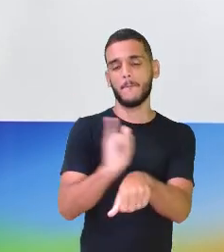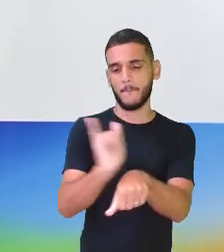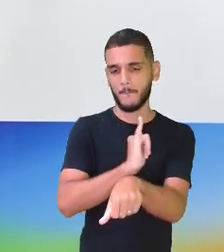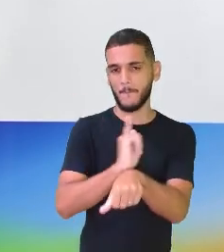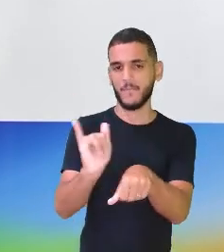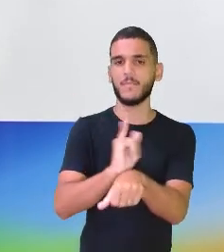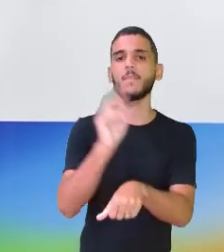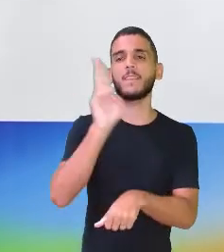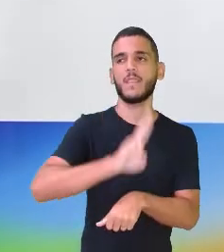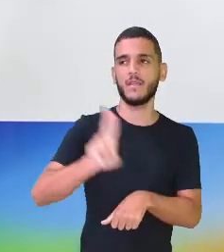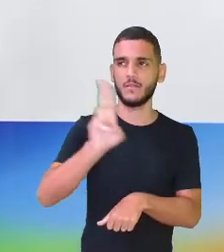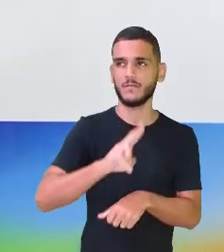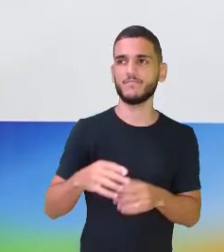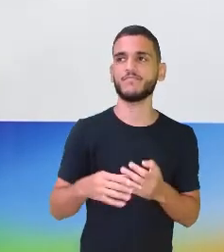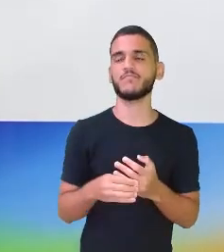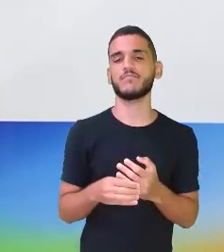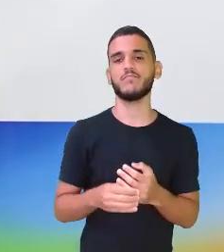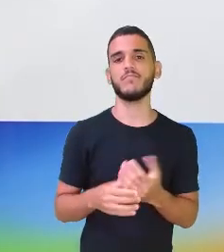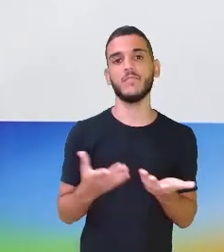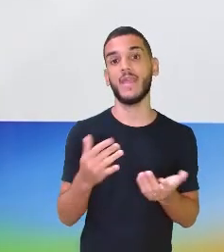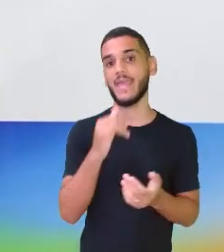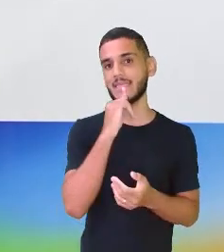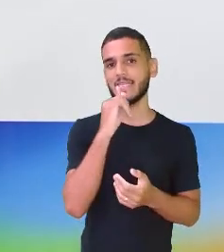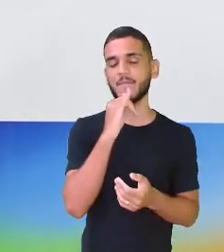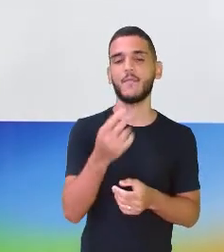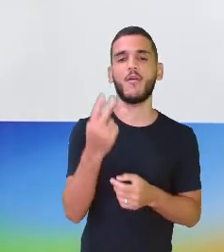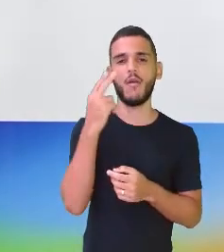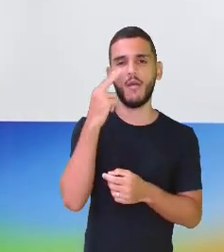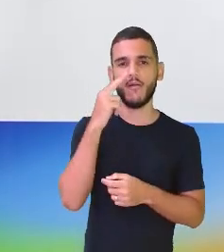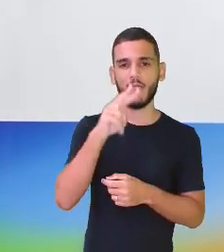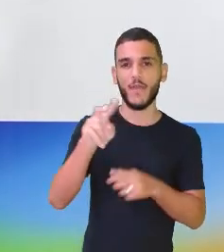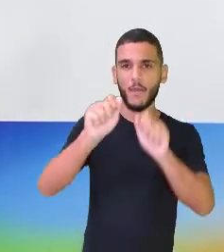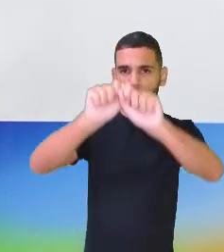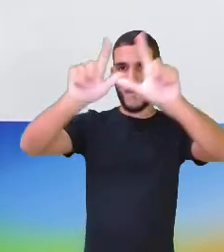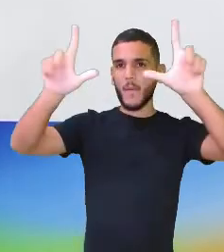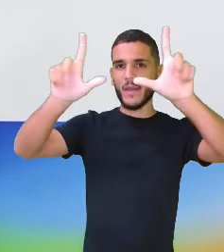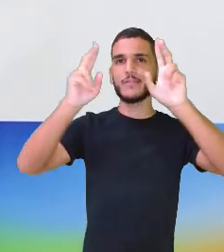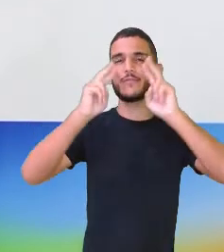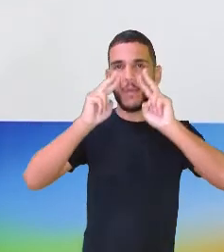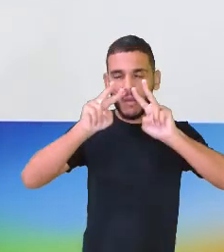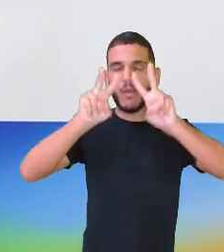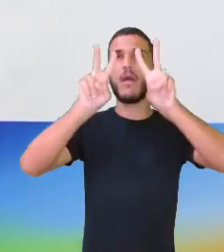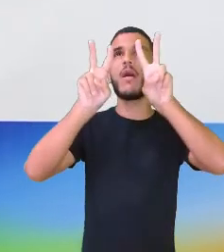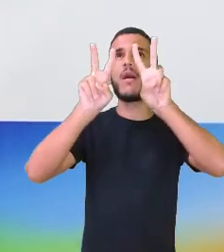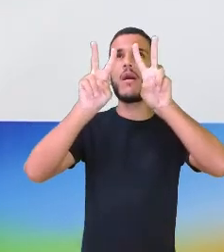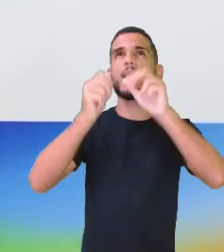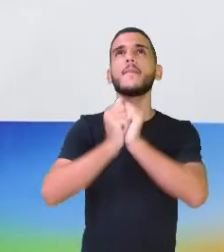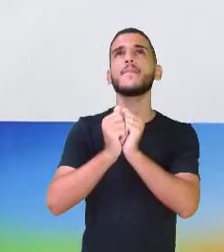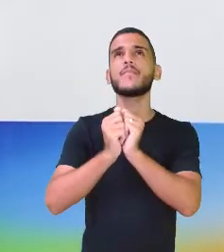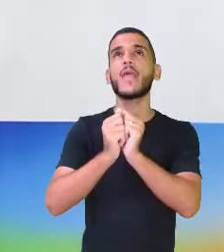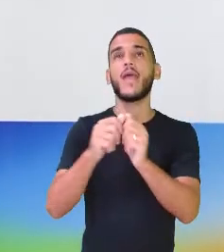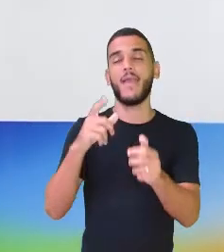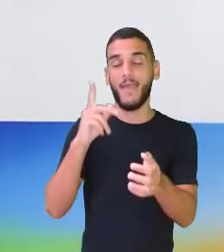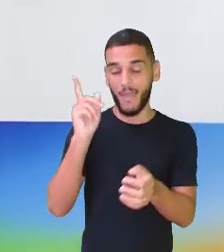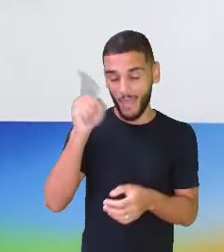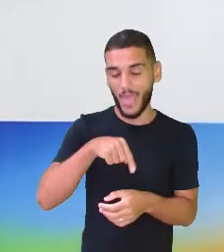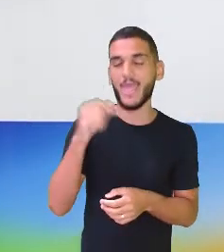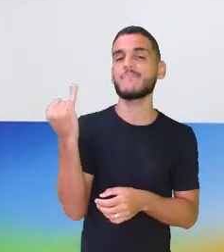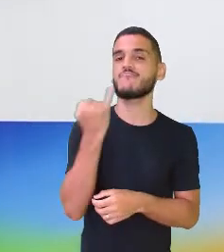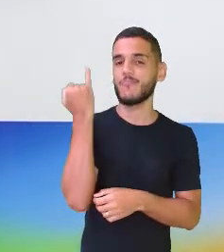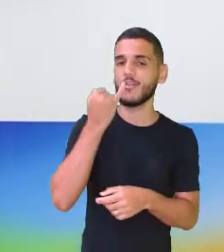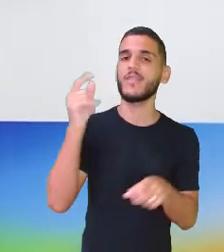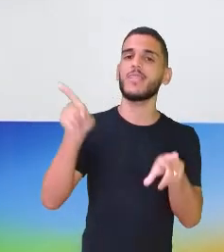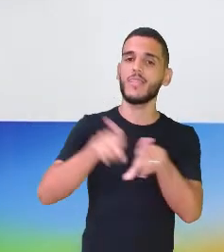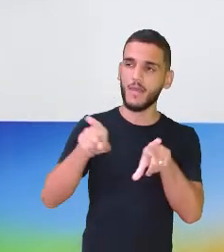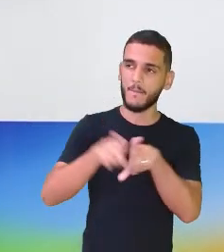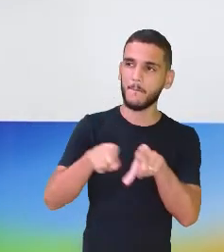aspecto. Então, dirigir o olhar para as figuras, né? E, nesse sentido, é muito importante porque a gente também